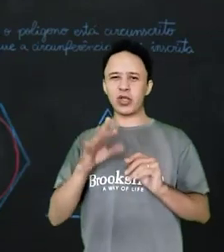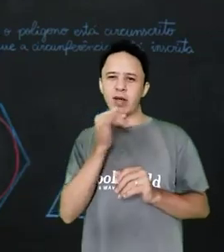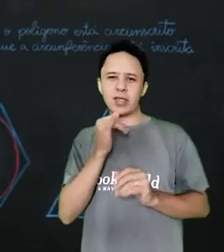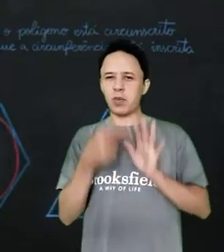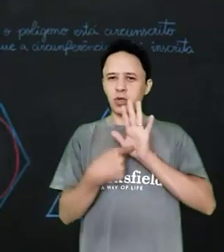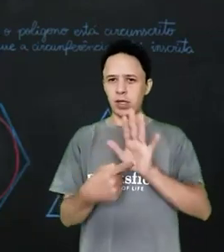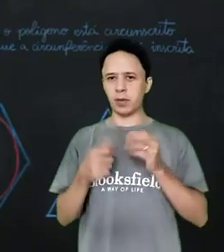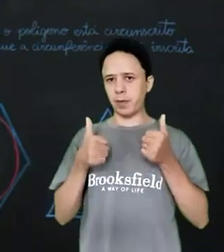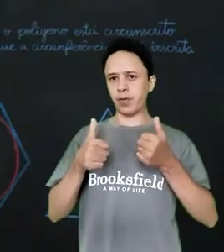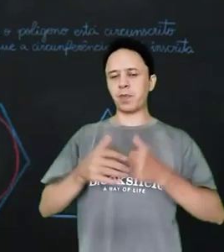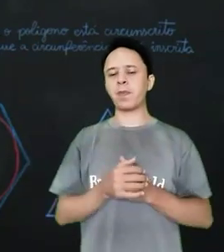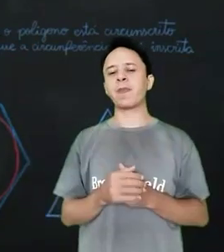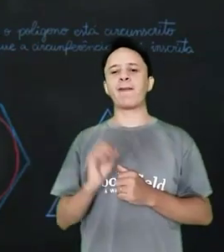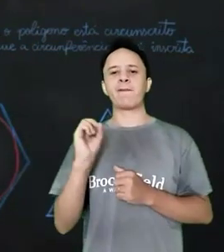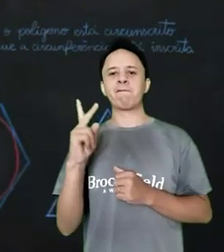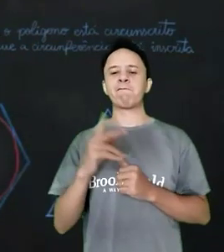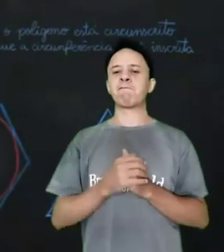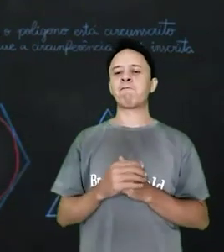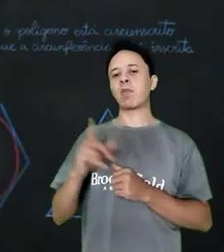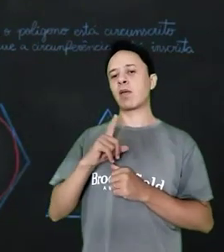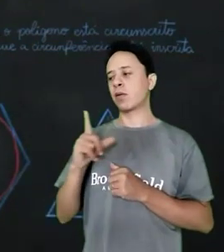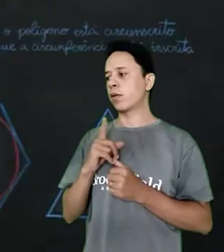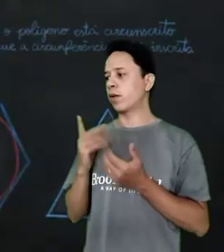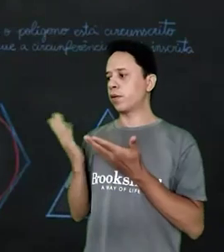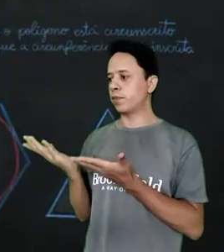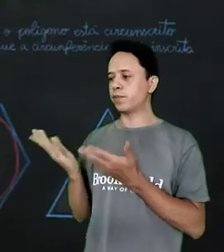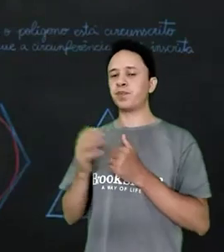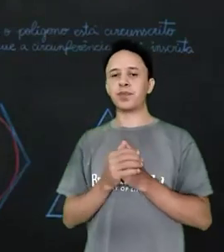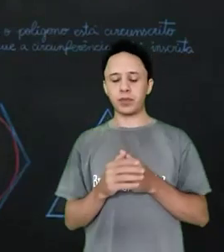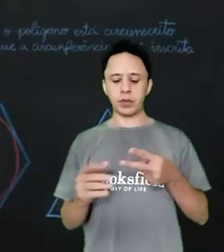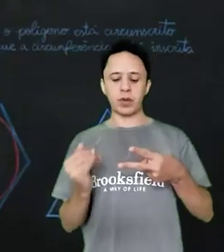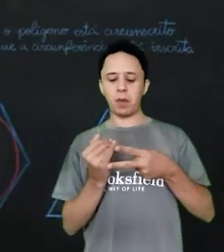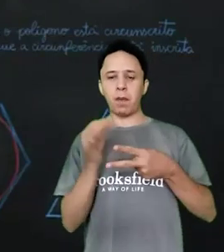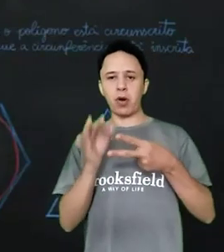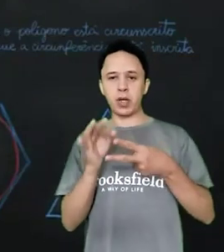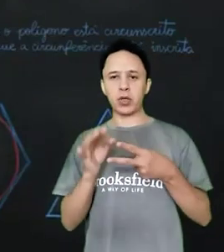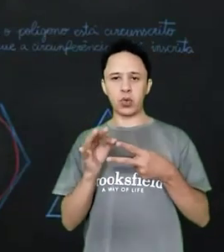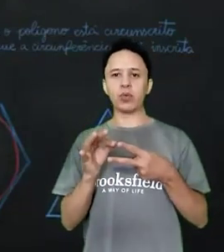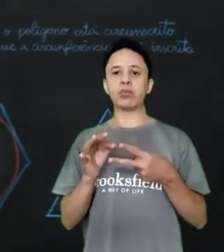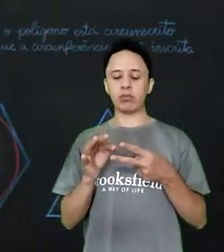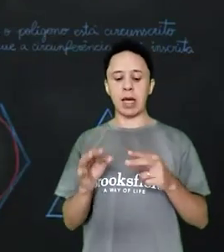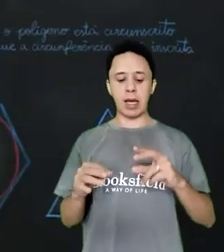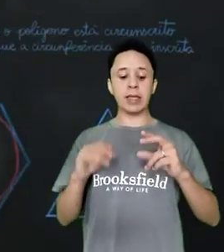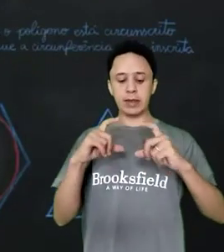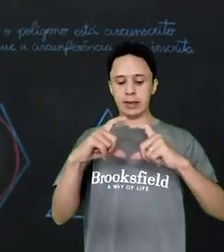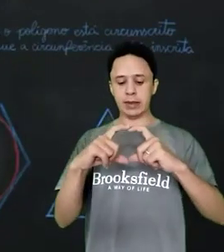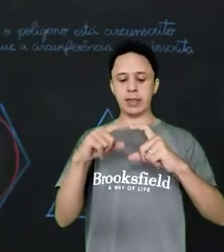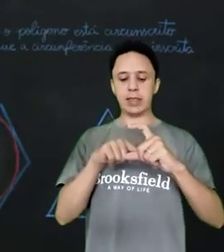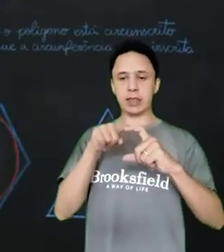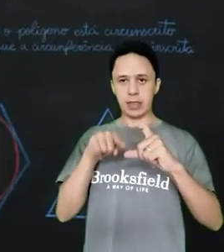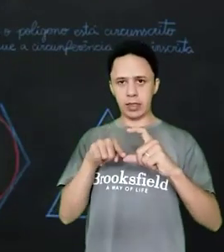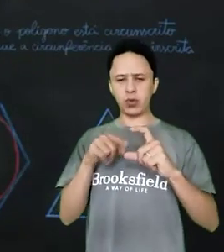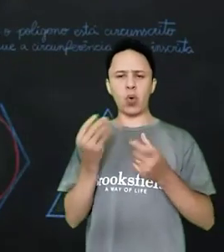para exemplificar, tá bom? Ok, temos aqui inicialmente então o nosso polígono inscrito. Vamos aqui ao texto. Um